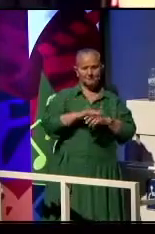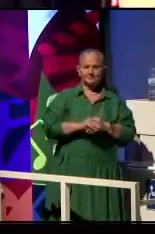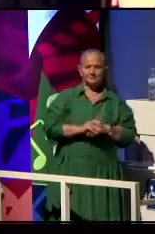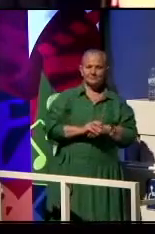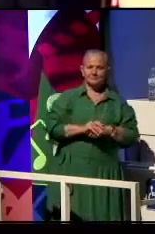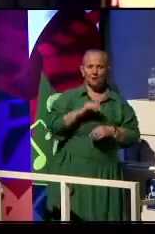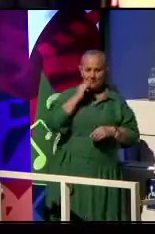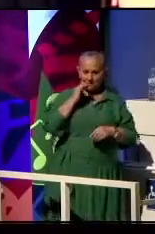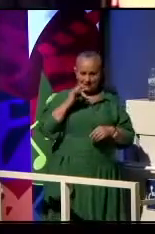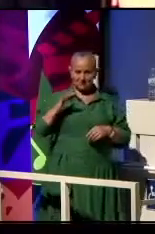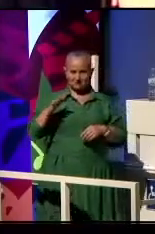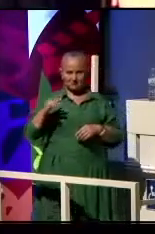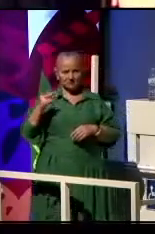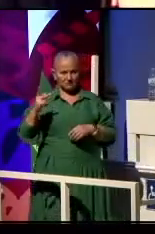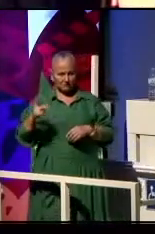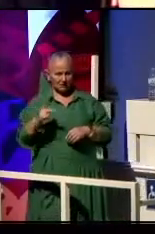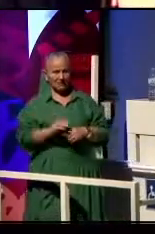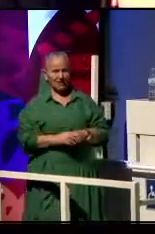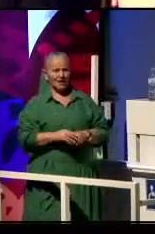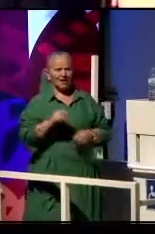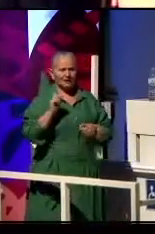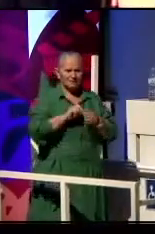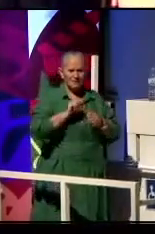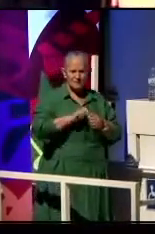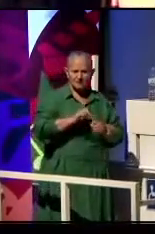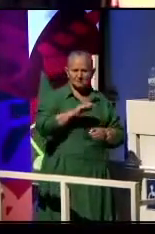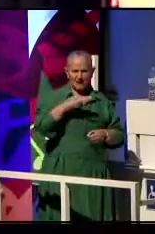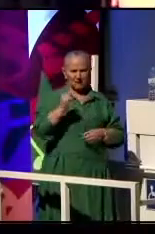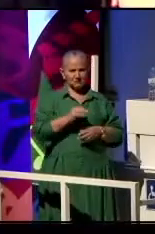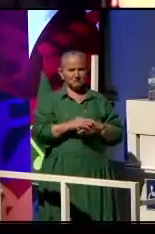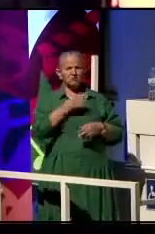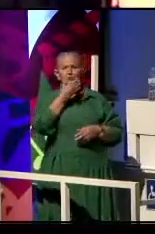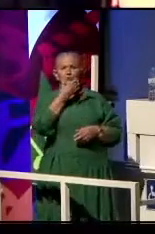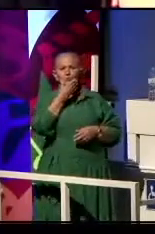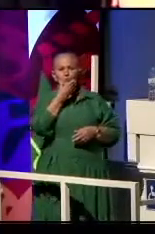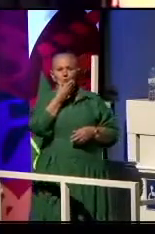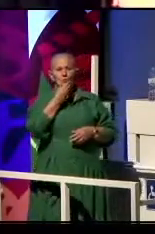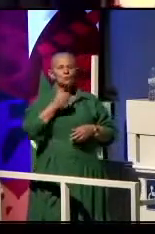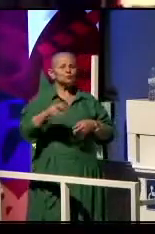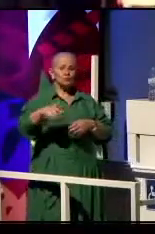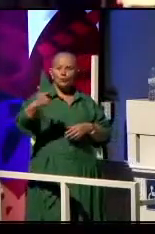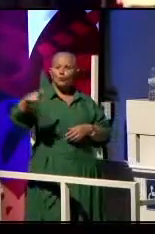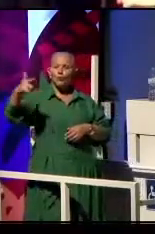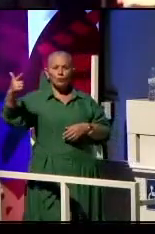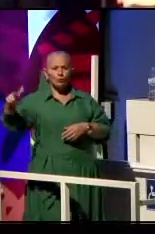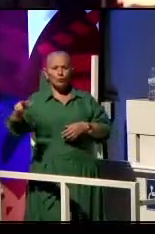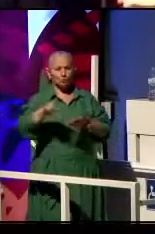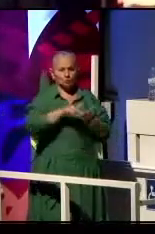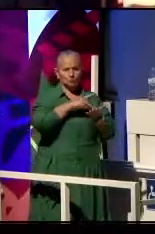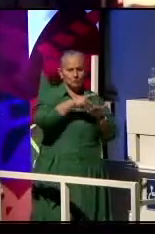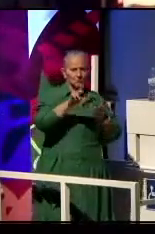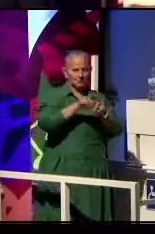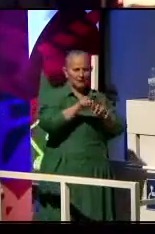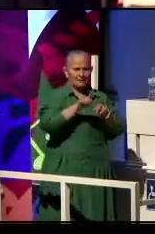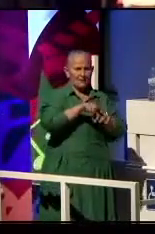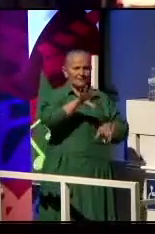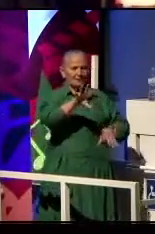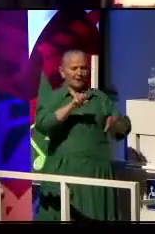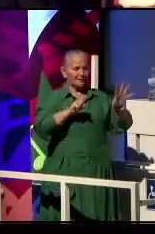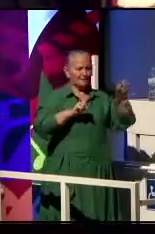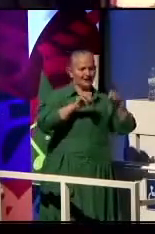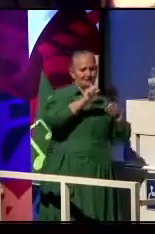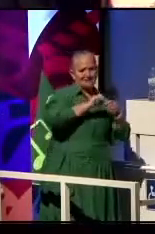mais gravada, regravada. Inclusive, secretário, fiz uma doação de um exemplar para a biblioteca aí de vocês. Isso, né, que eu já ia